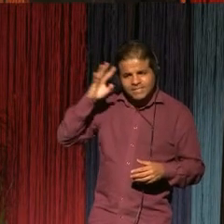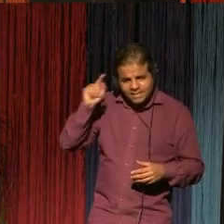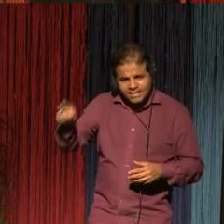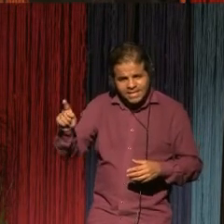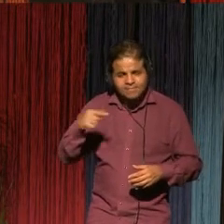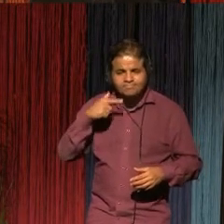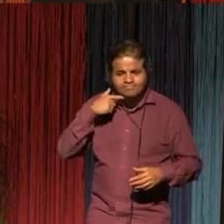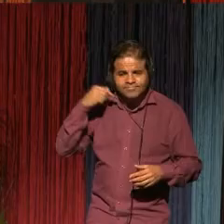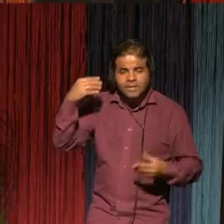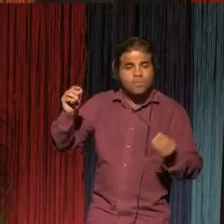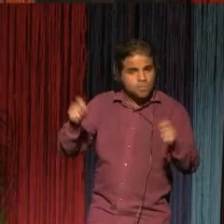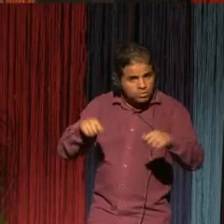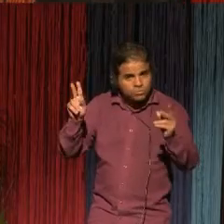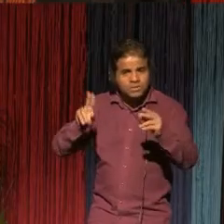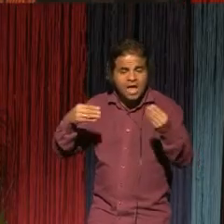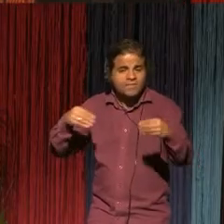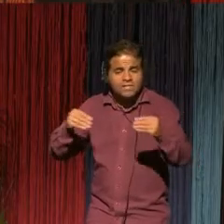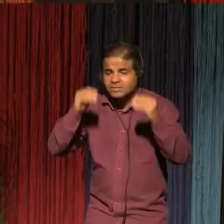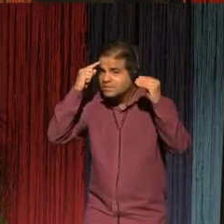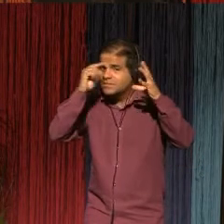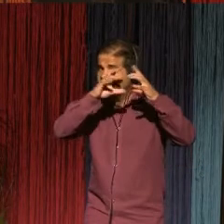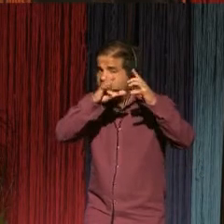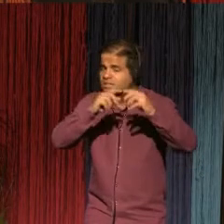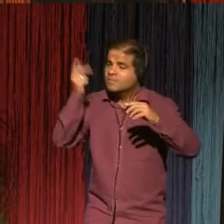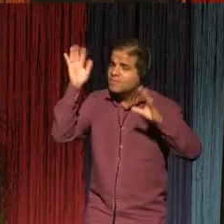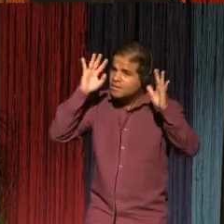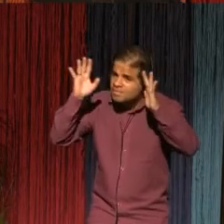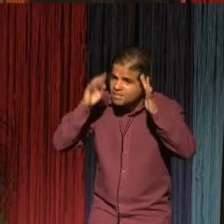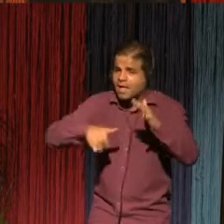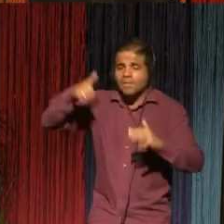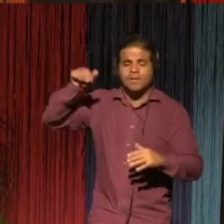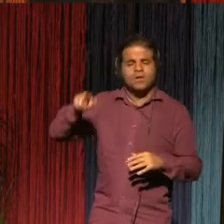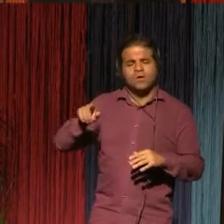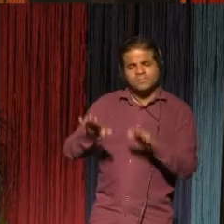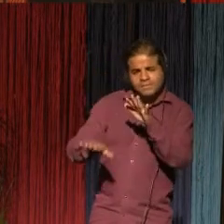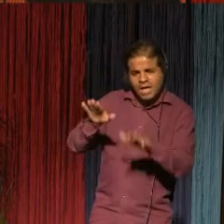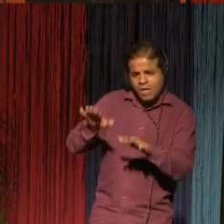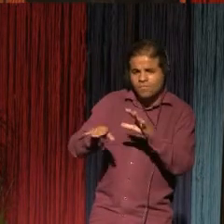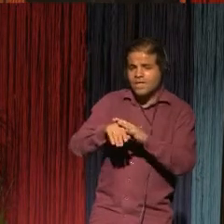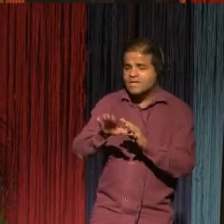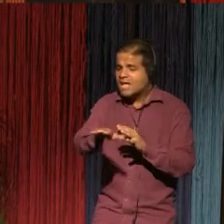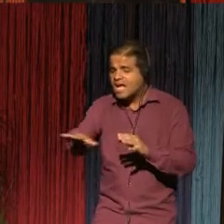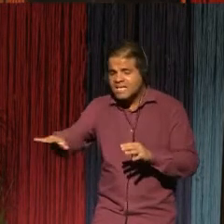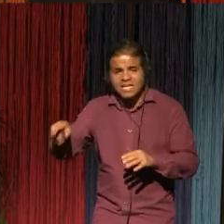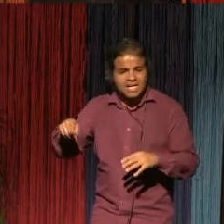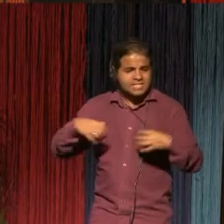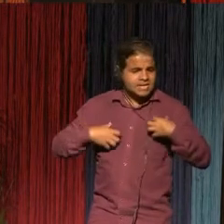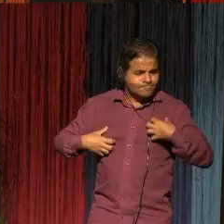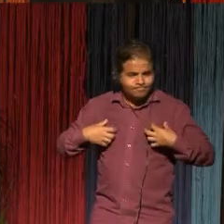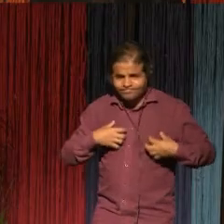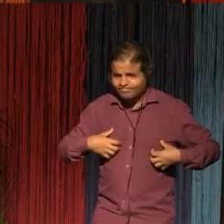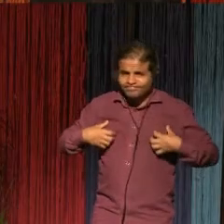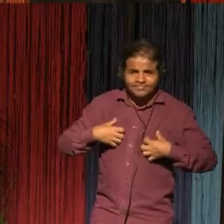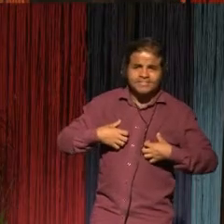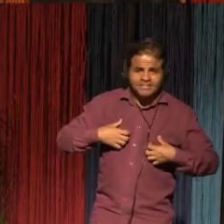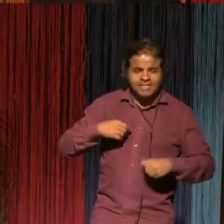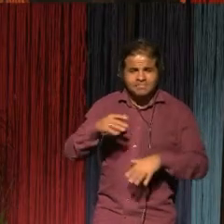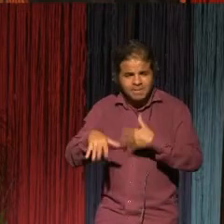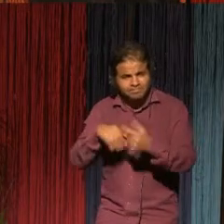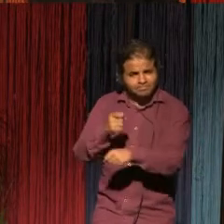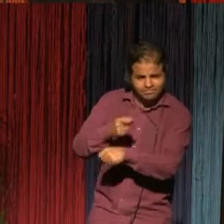pode utilizar a flexibilidade cognitiva para repensar isso. Talvez a criança esteja agindo